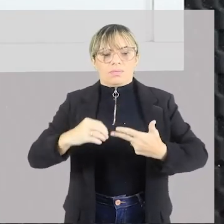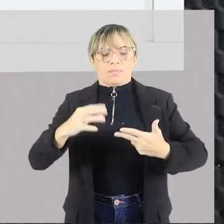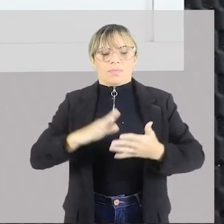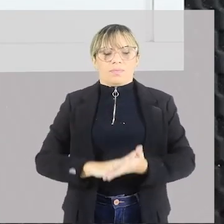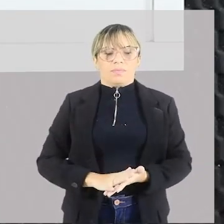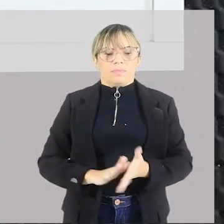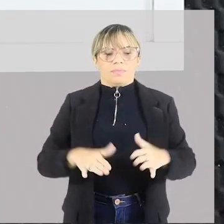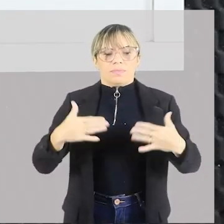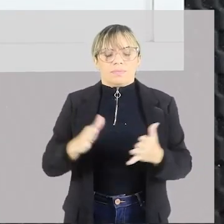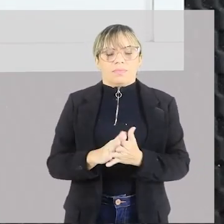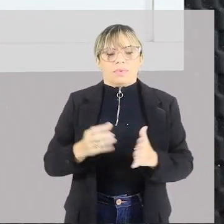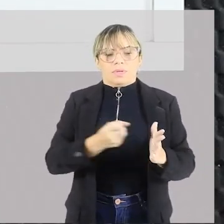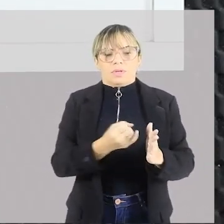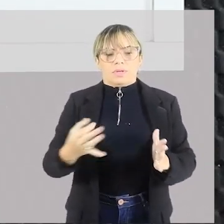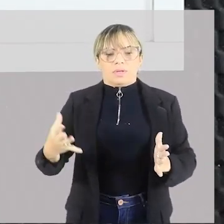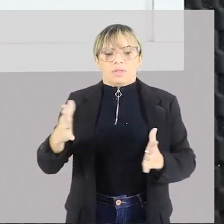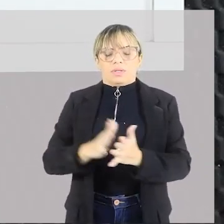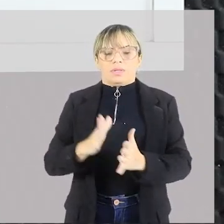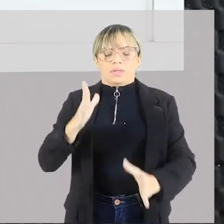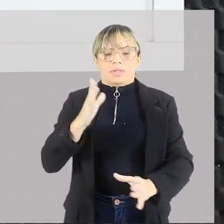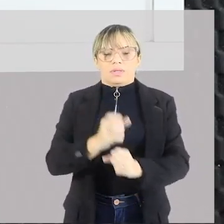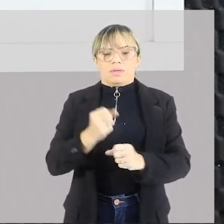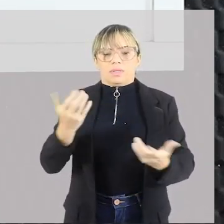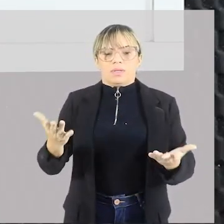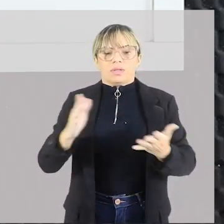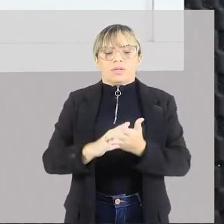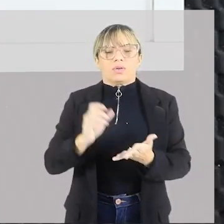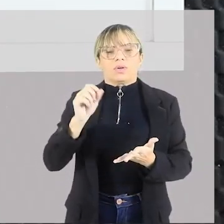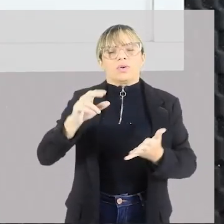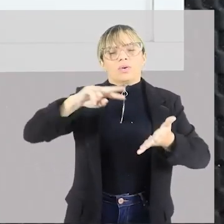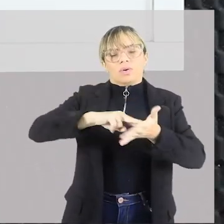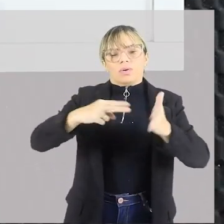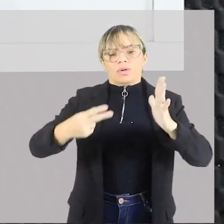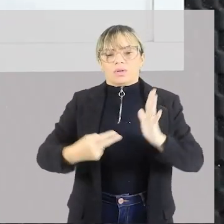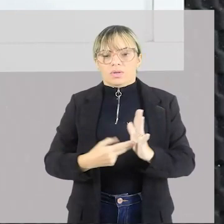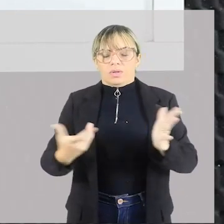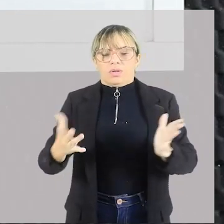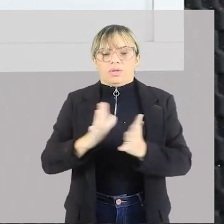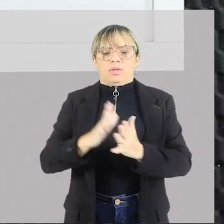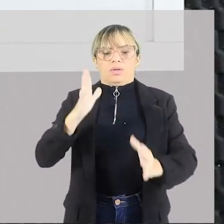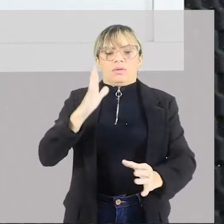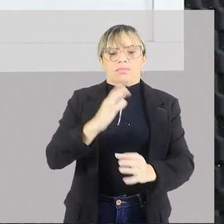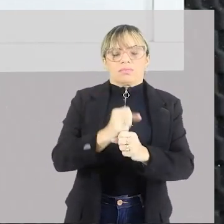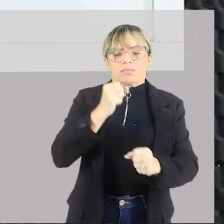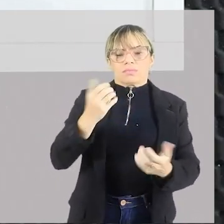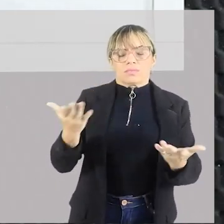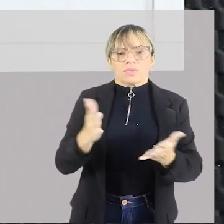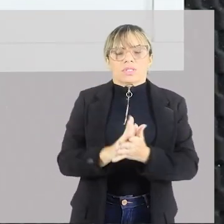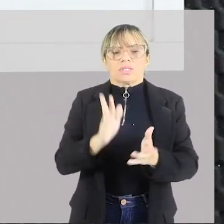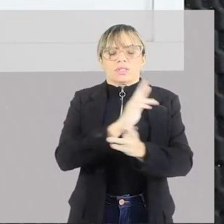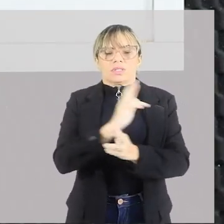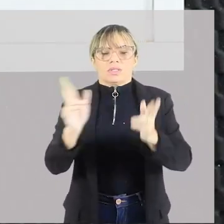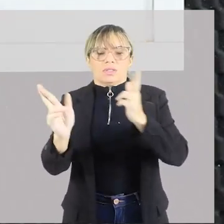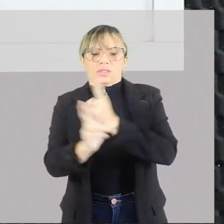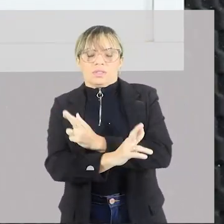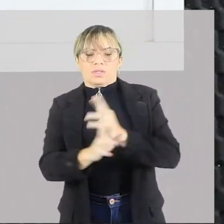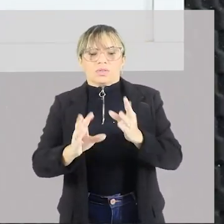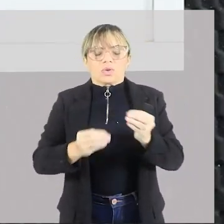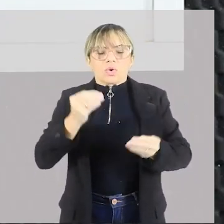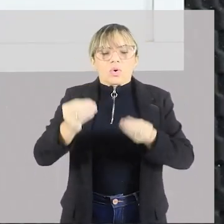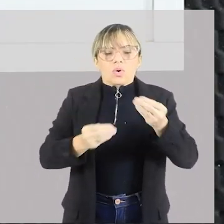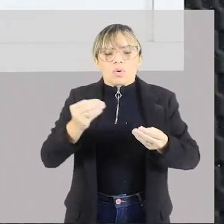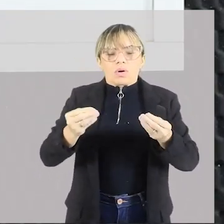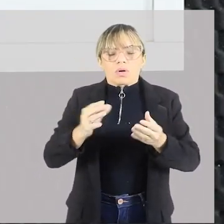galera probabilidade o que que é probabilidade probabilidade é um cálculo né que estabelece a